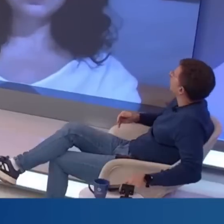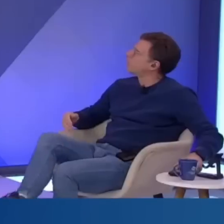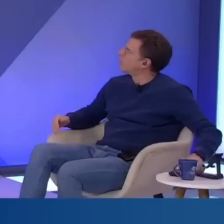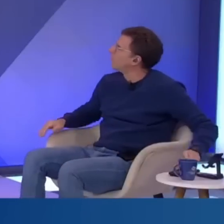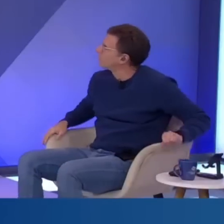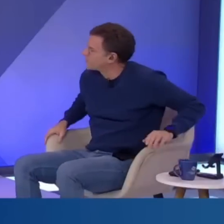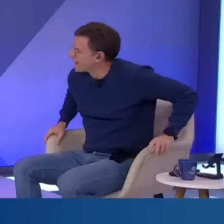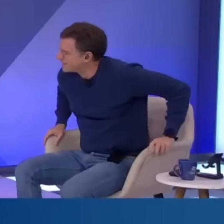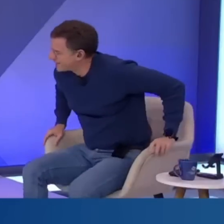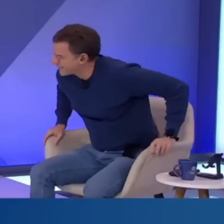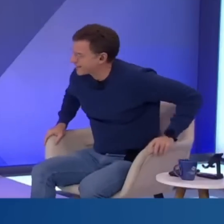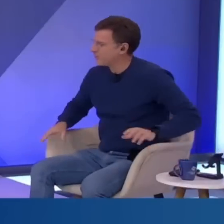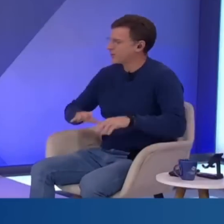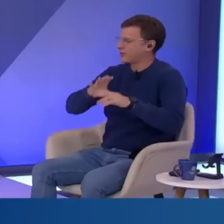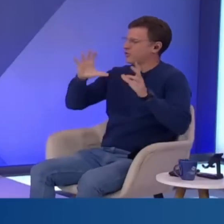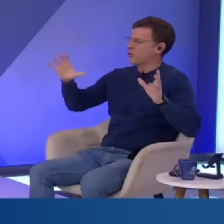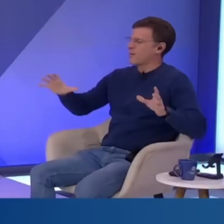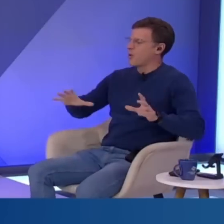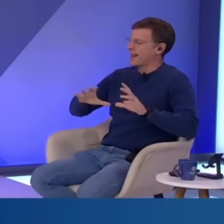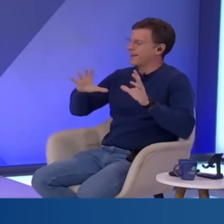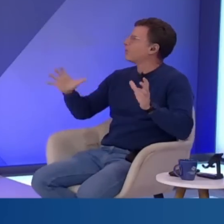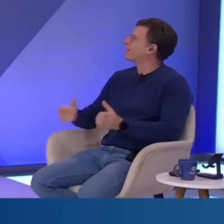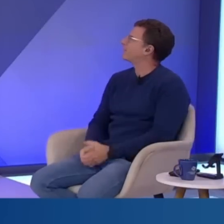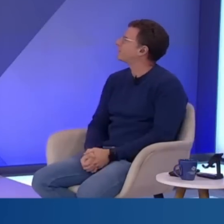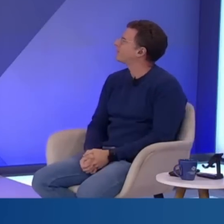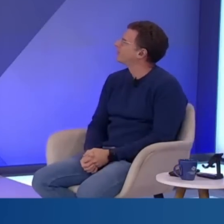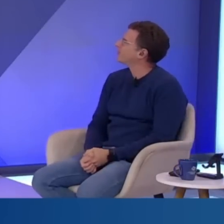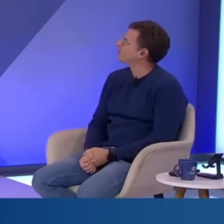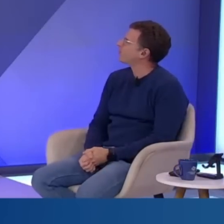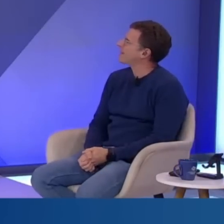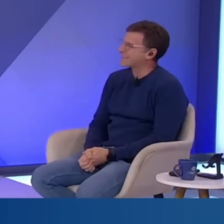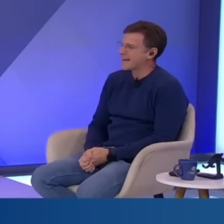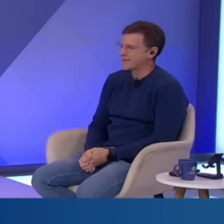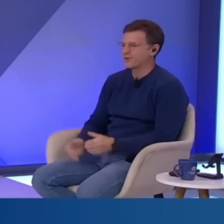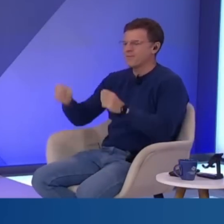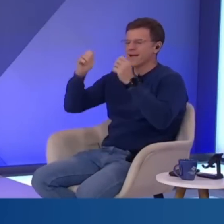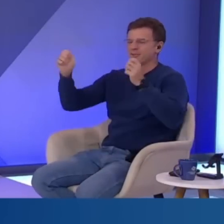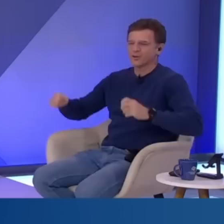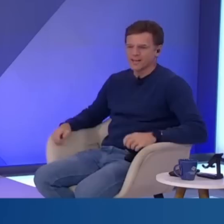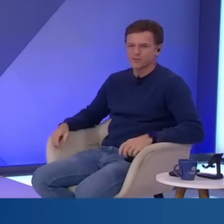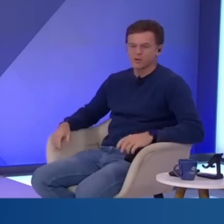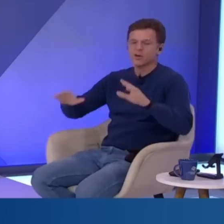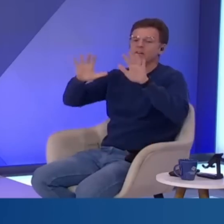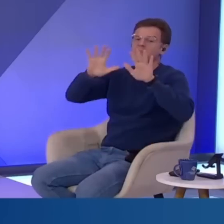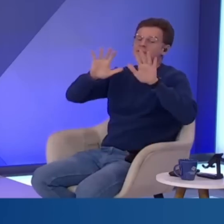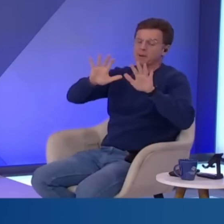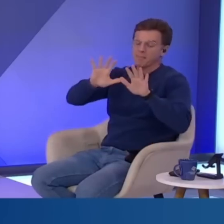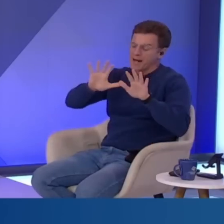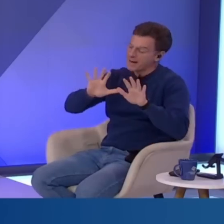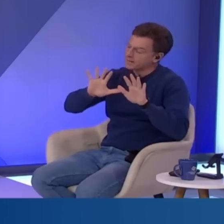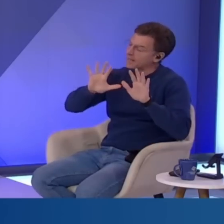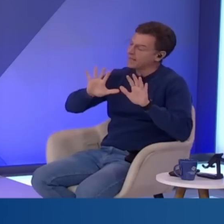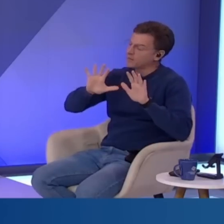Bom dia, Ju. Muito prazer estar aqui. Um monte de Bom gente dia. comemorando aqui no, nos comentários. Finalmente, Juliane Furno.